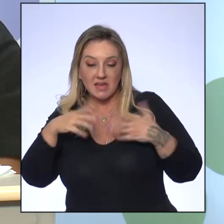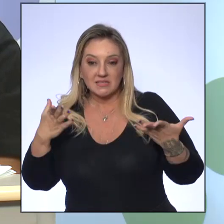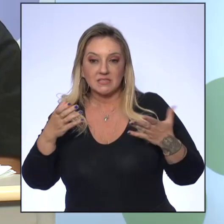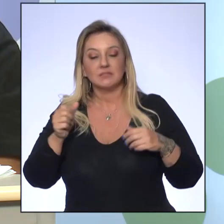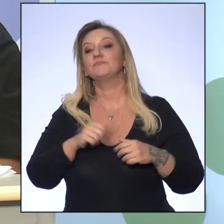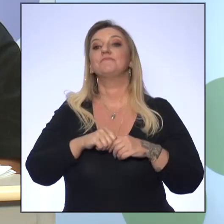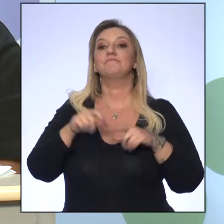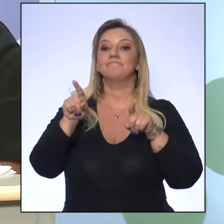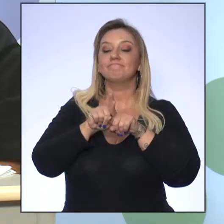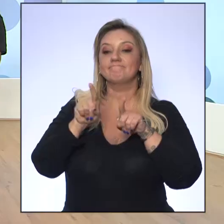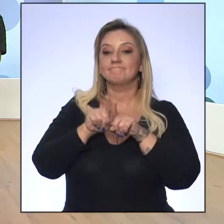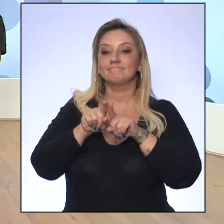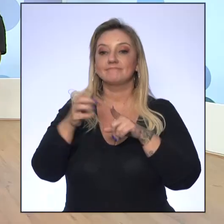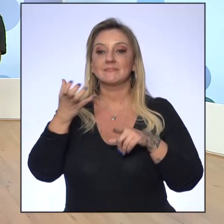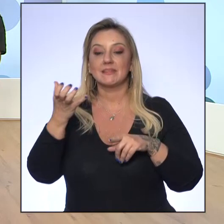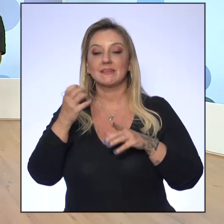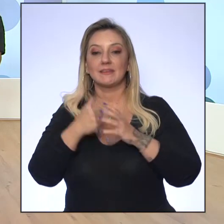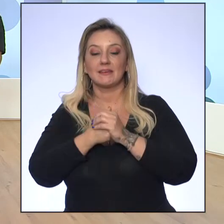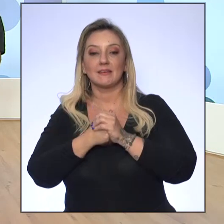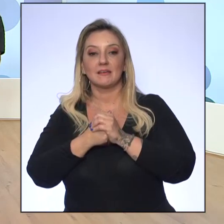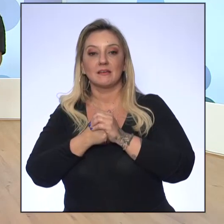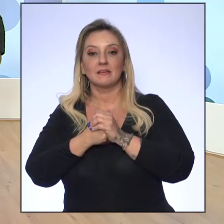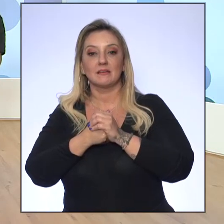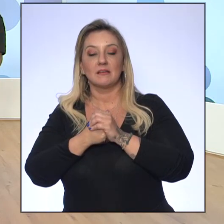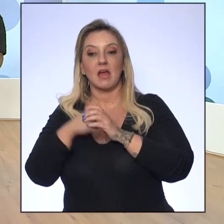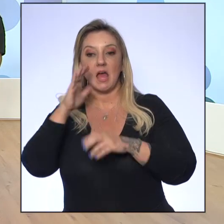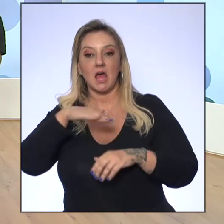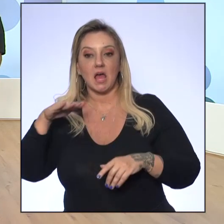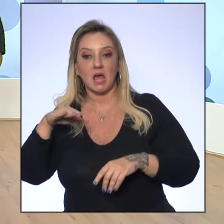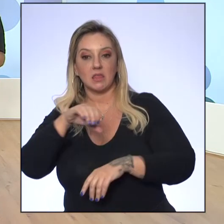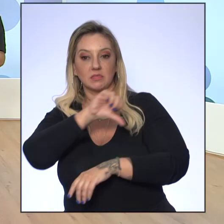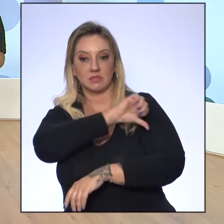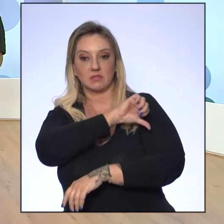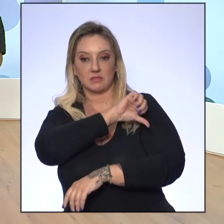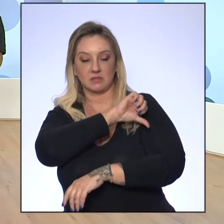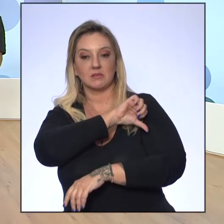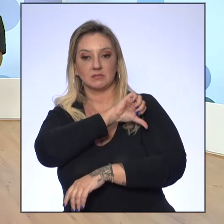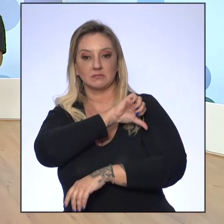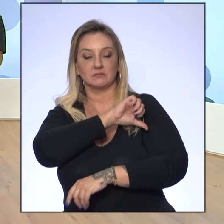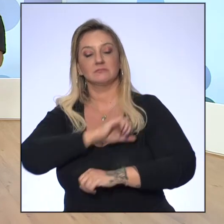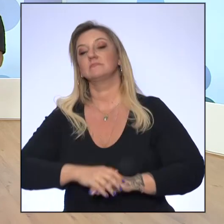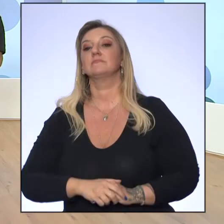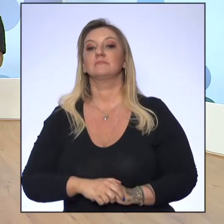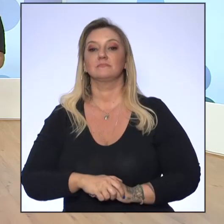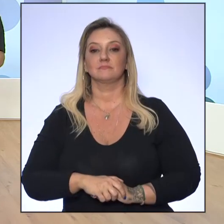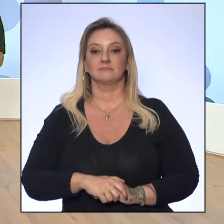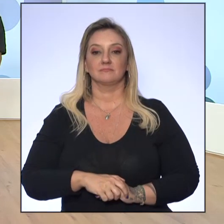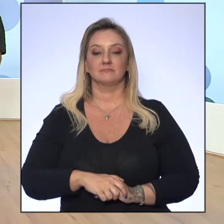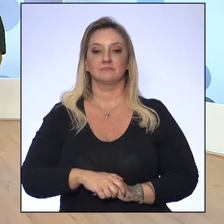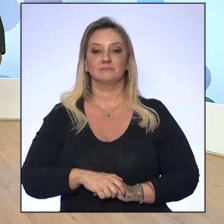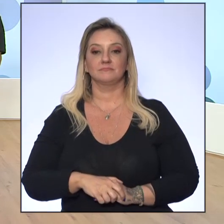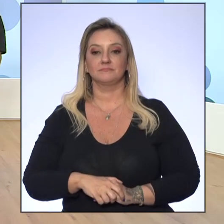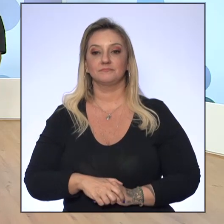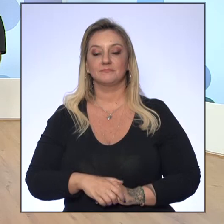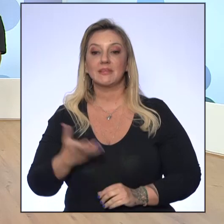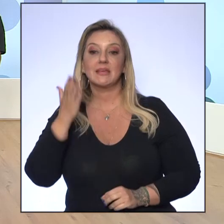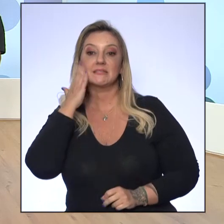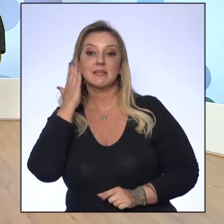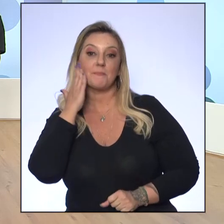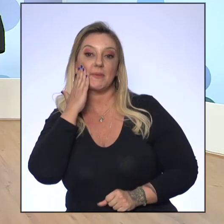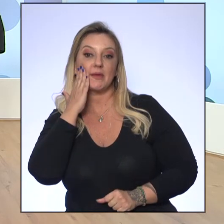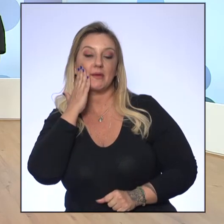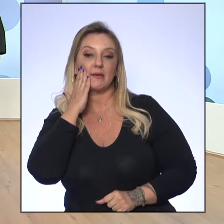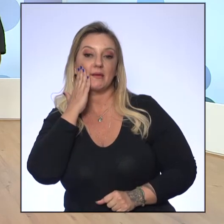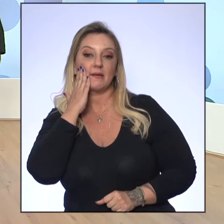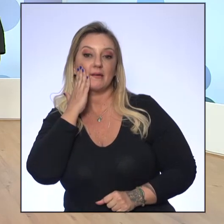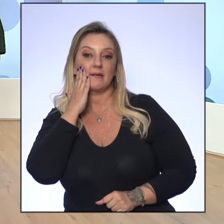além disso, eles são alunos do 9º ano do primeiro ensino, do primeiro ano do ensino médio. Eles querem saber também